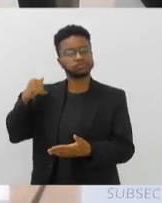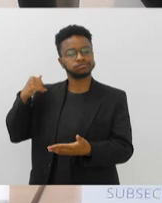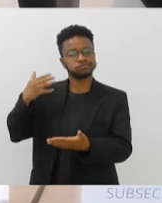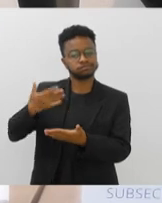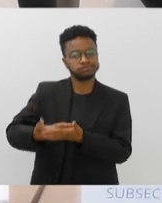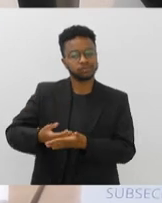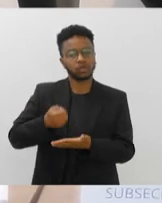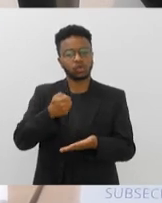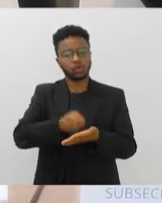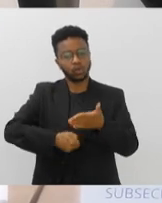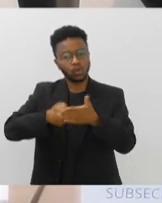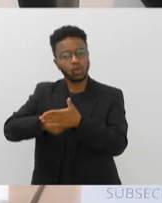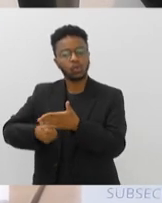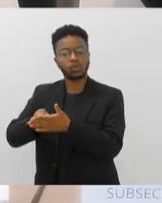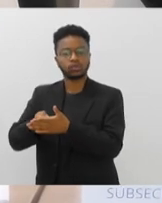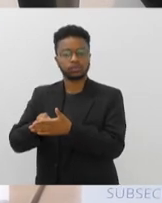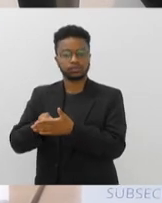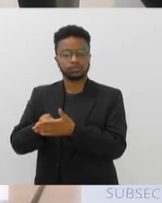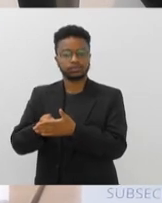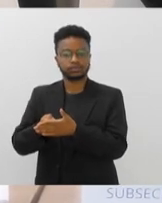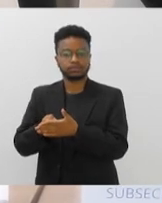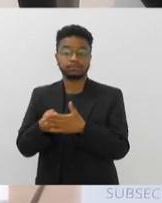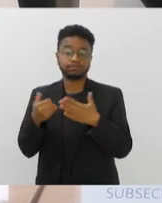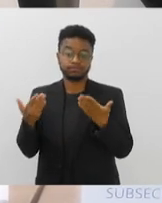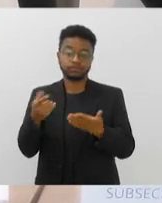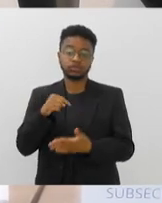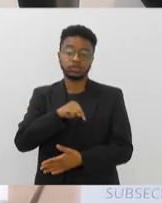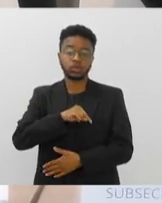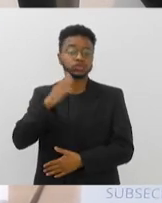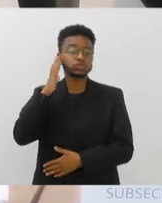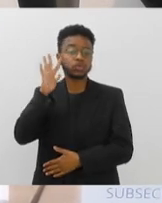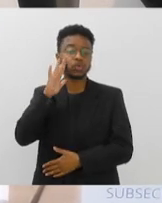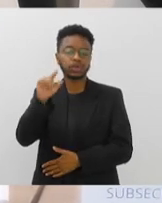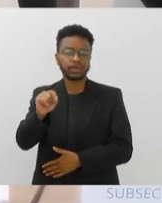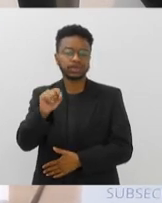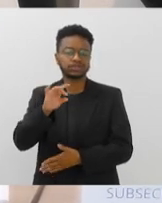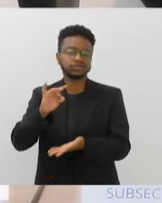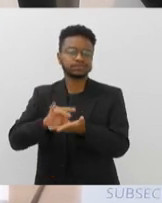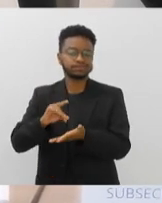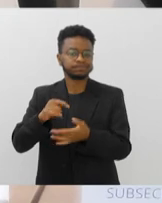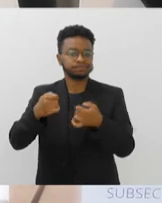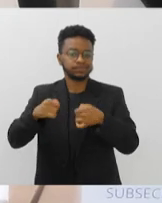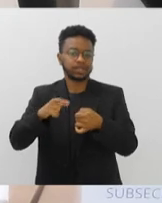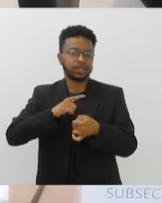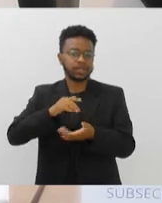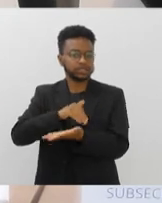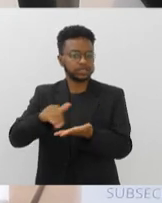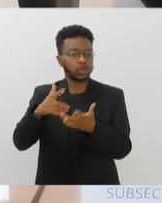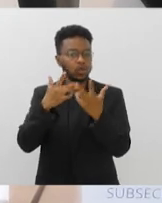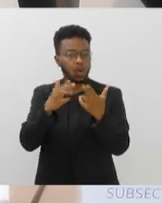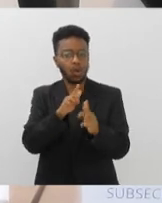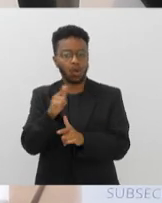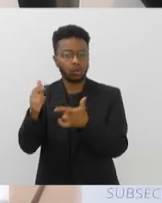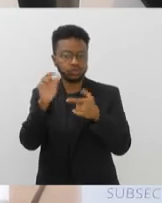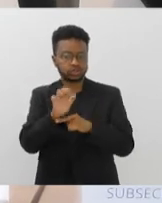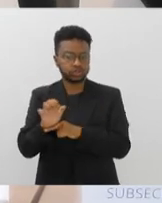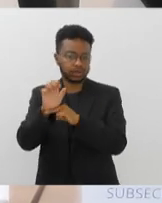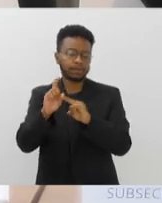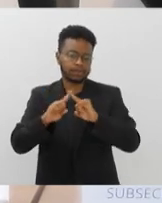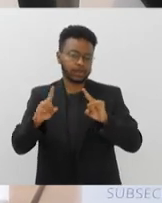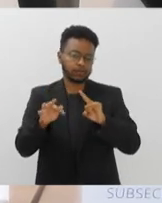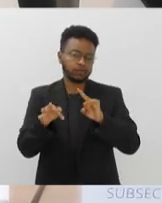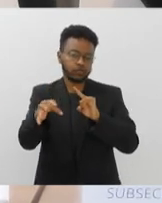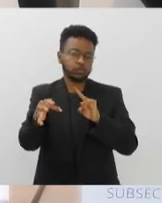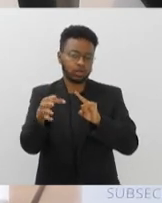aí eh e o nosso sonho é realmente ter uma secretaria como tem em outros estados mas a gente vai chegar lá já